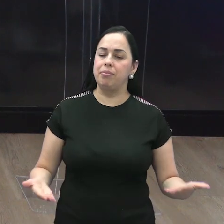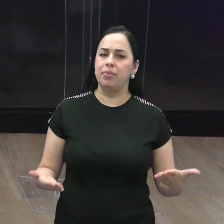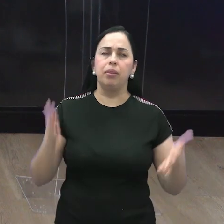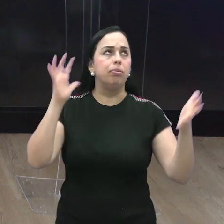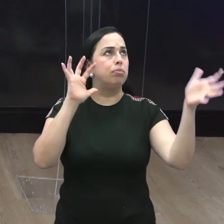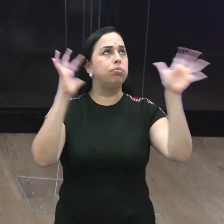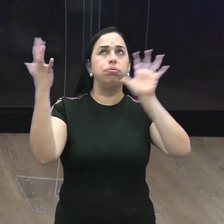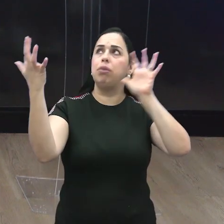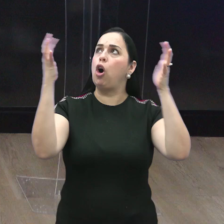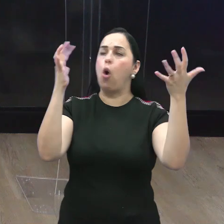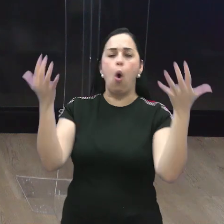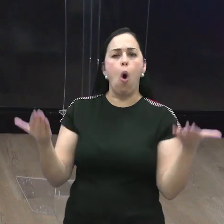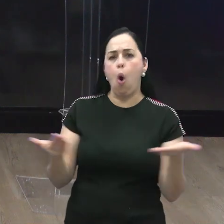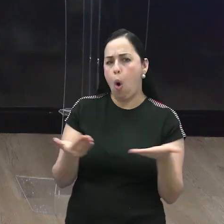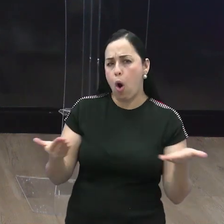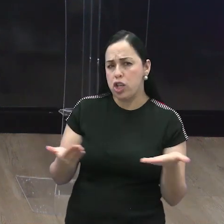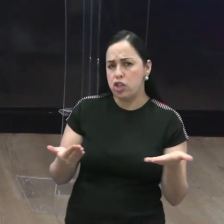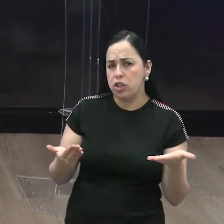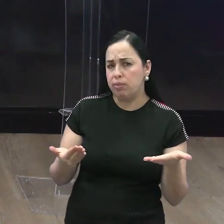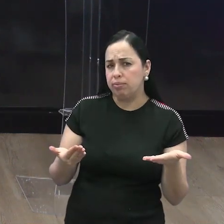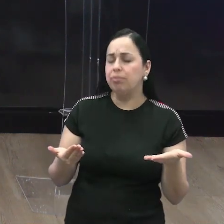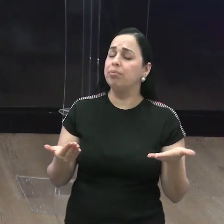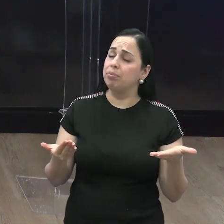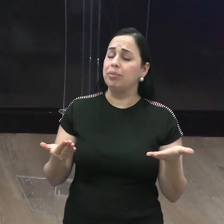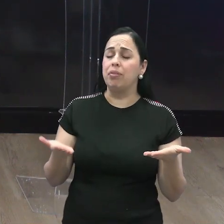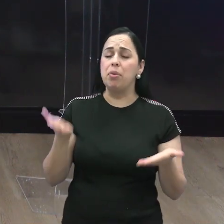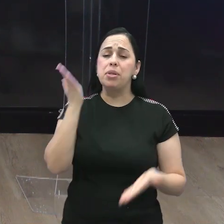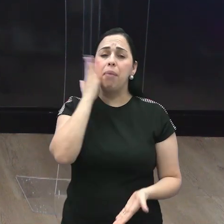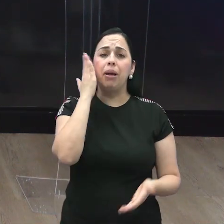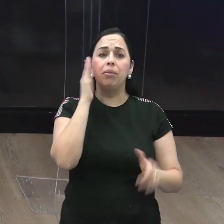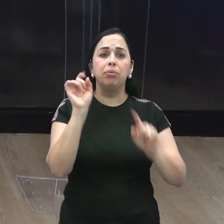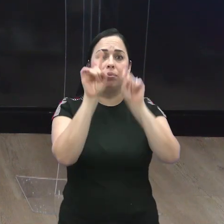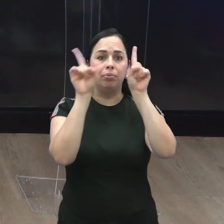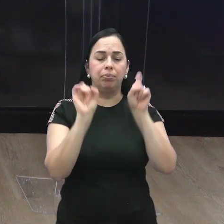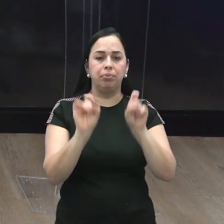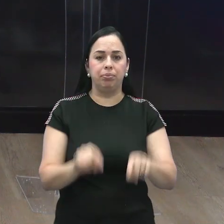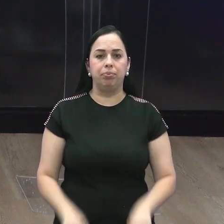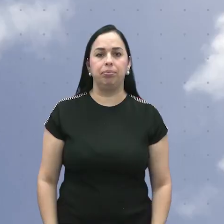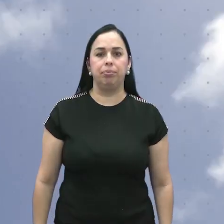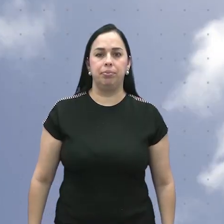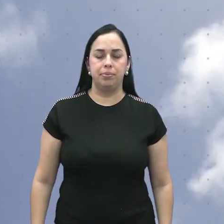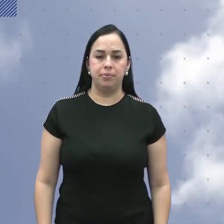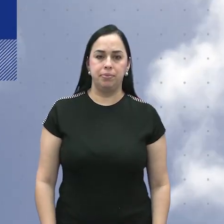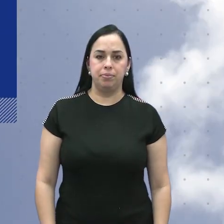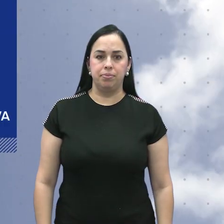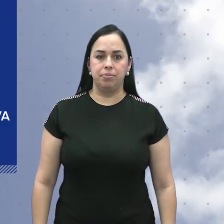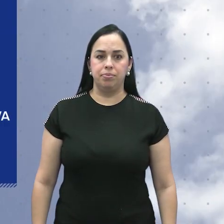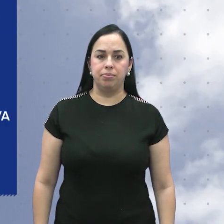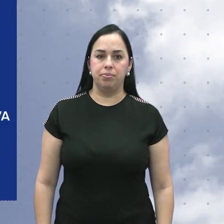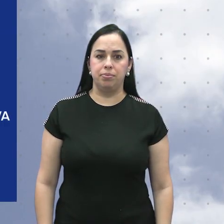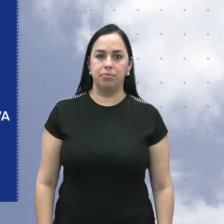E como será que fica o tempo neste início de semana, hein? Vamos saber na previsão.